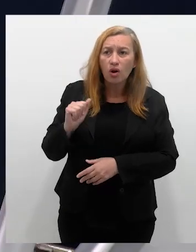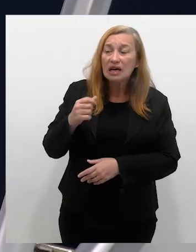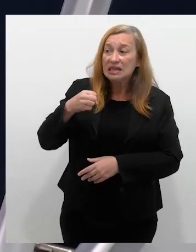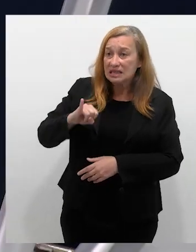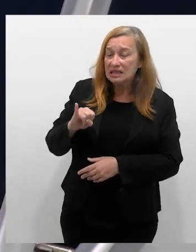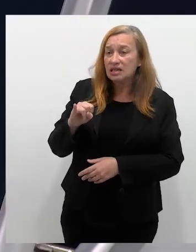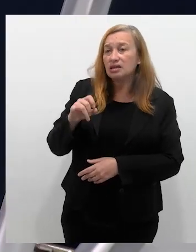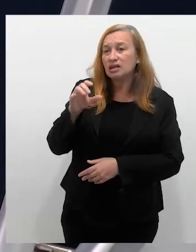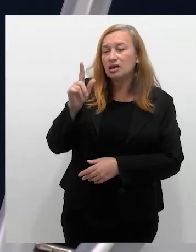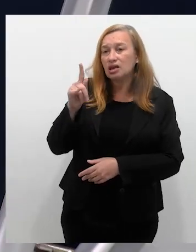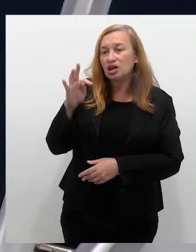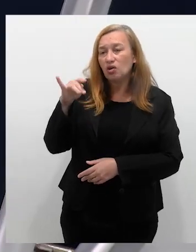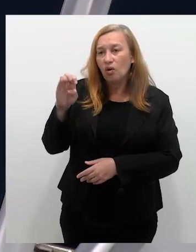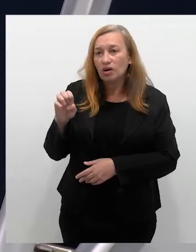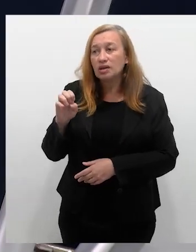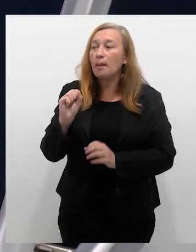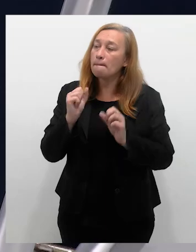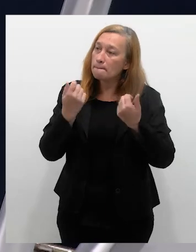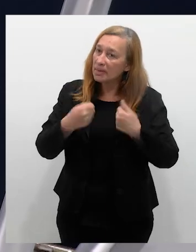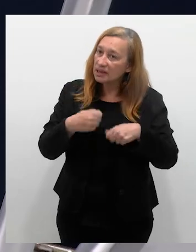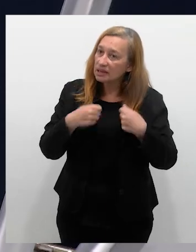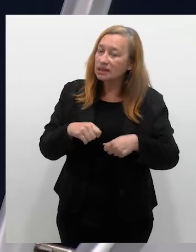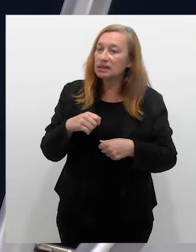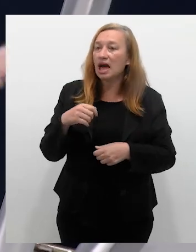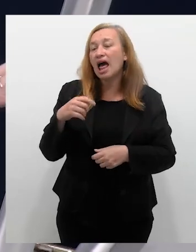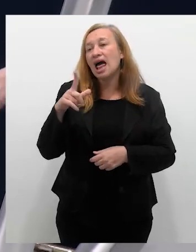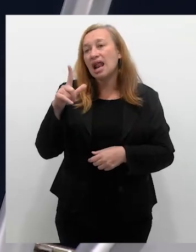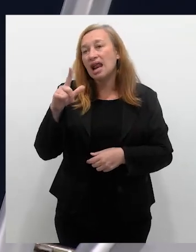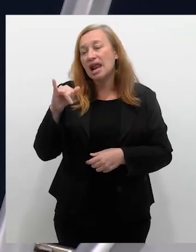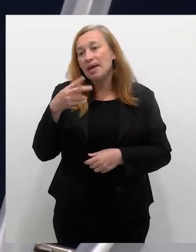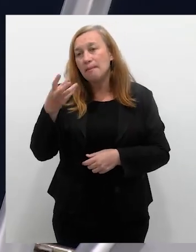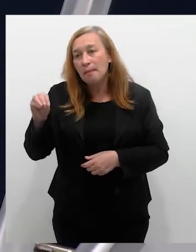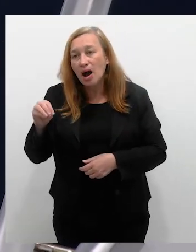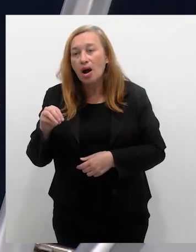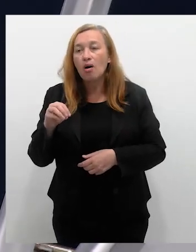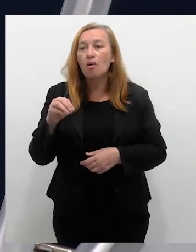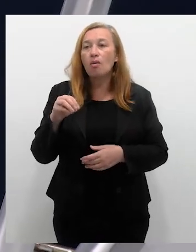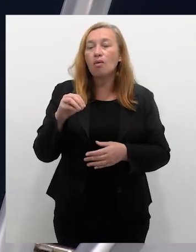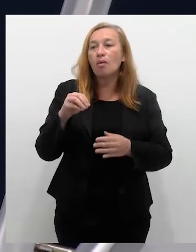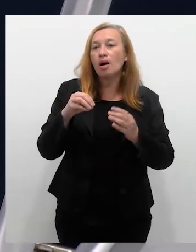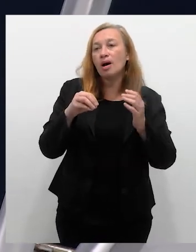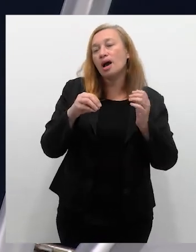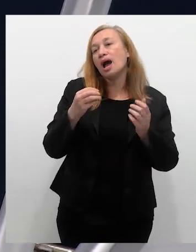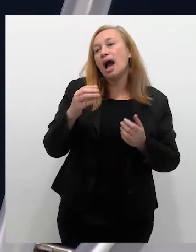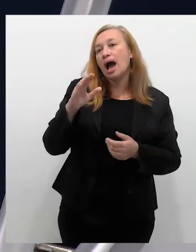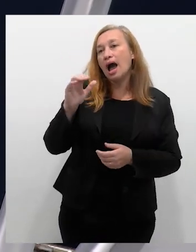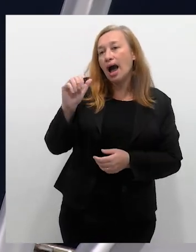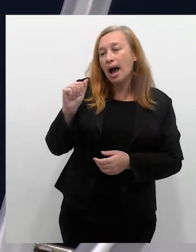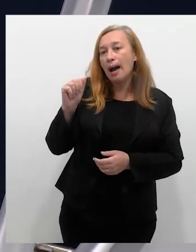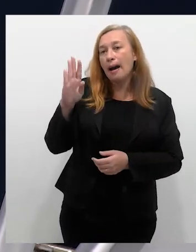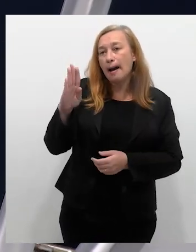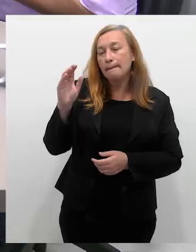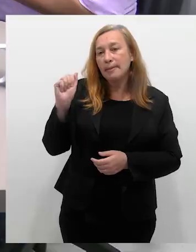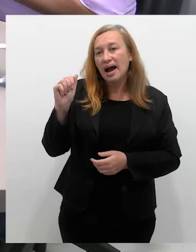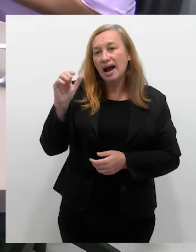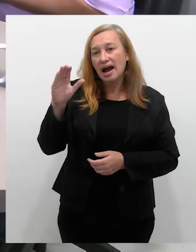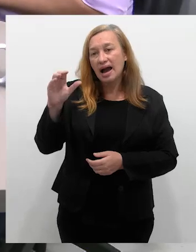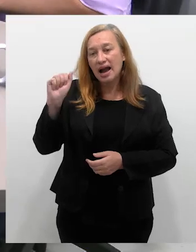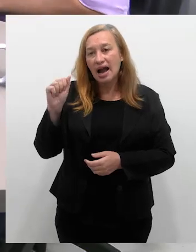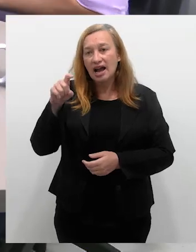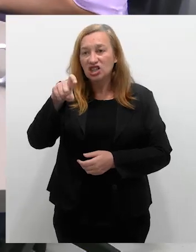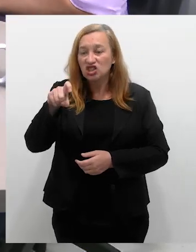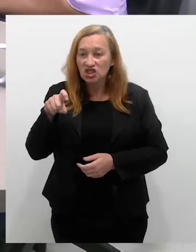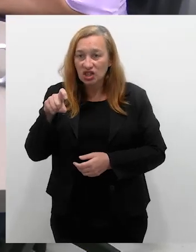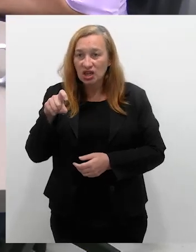com a sua glicose alta, precisa ser limão, abacaxi, maracujá, outros tipos mais de cítricos. Frutas mais cítricas,